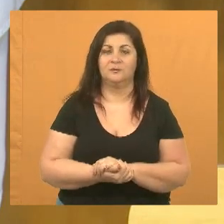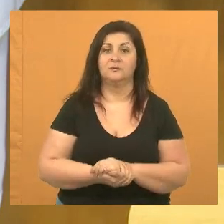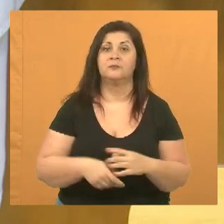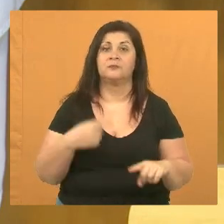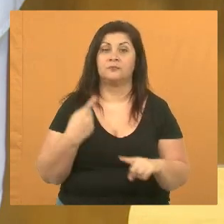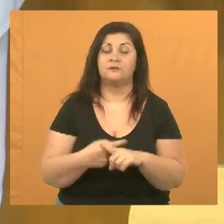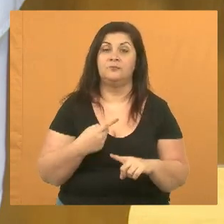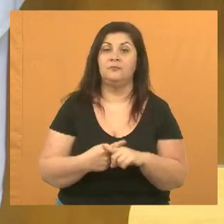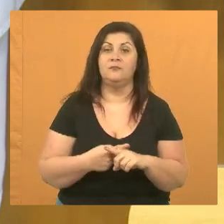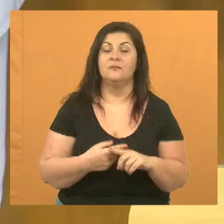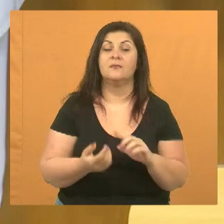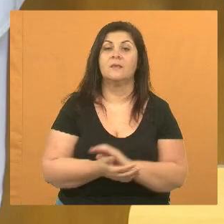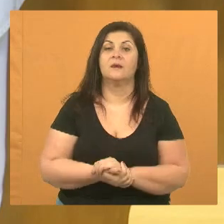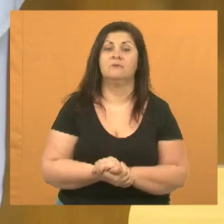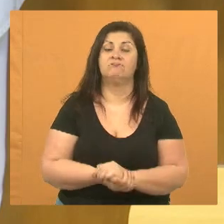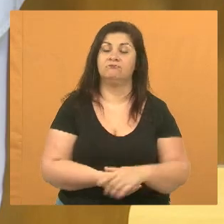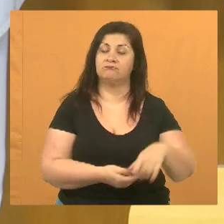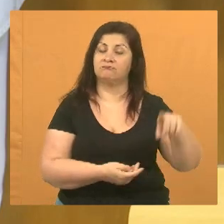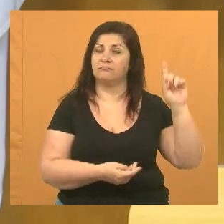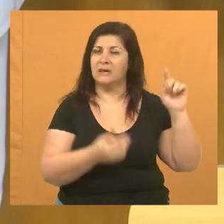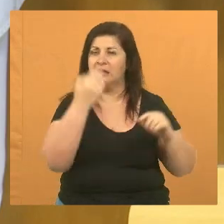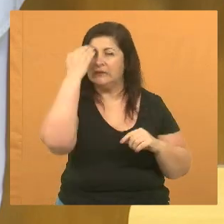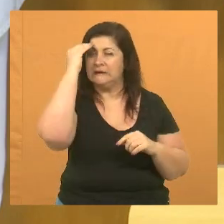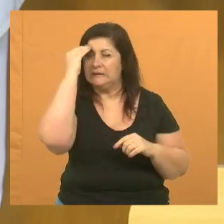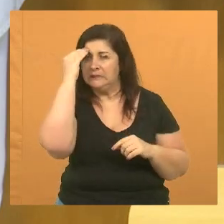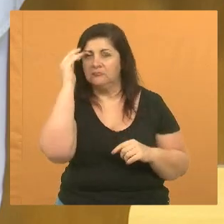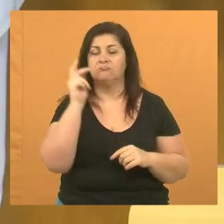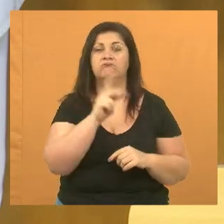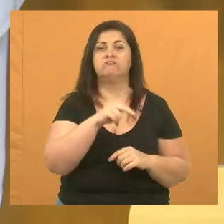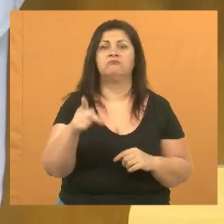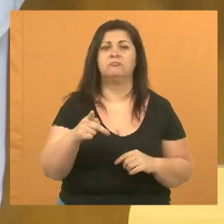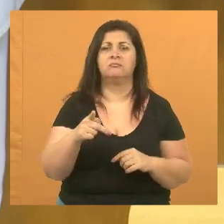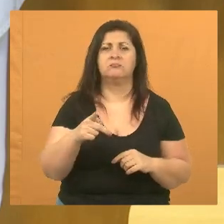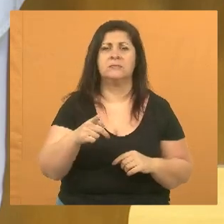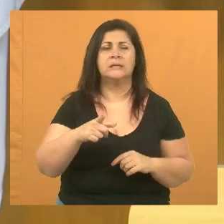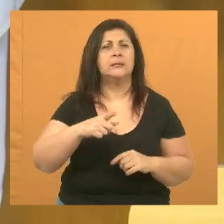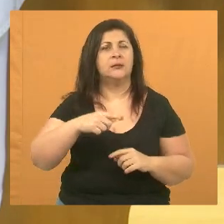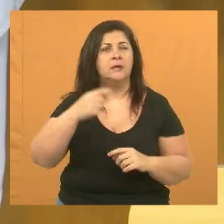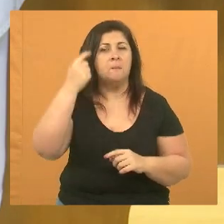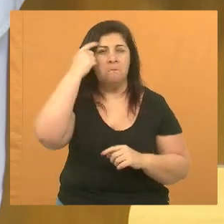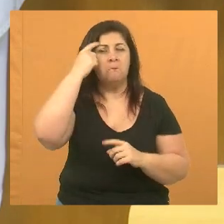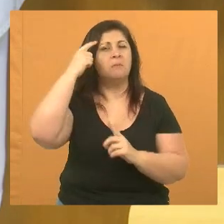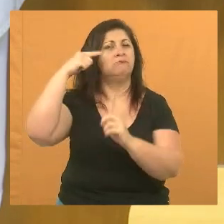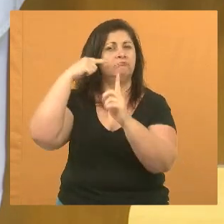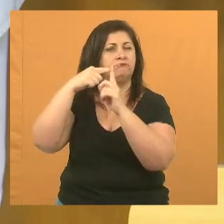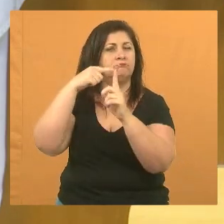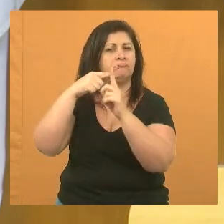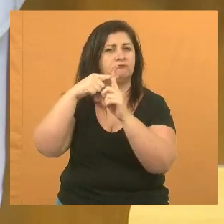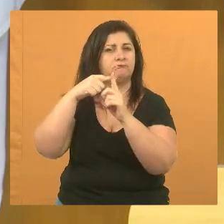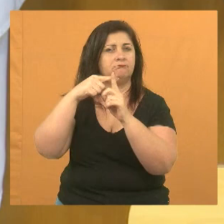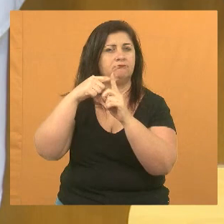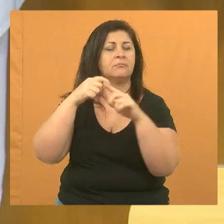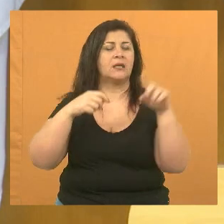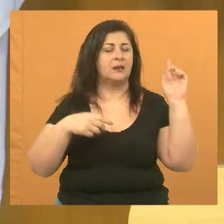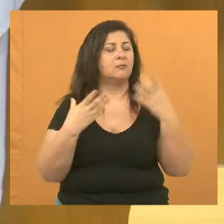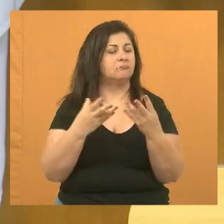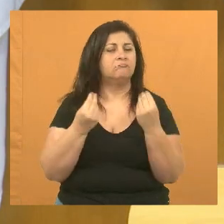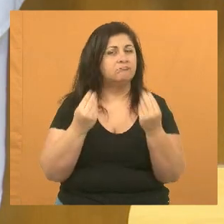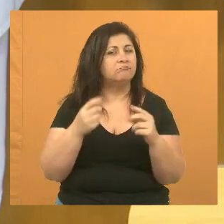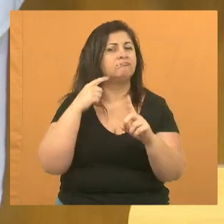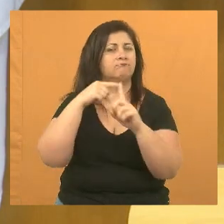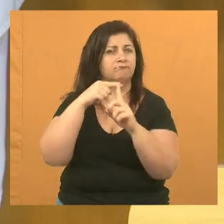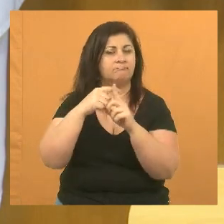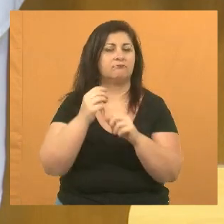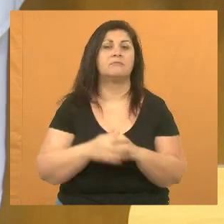Porque eu entendo que o professor otimista, e eu sou muito otimista, que